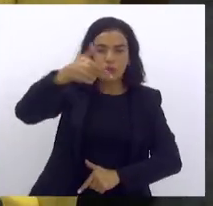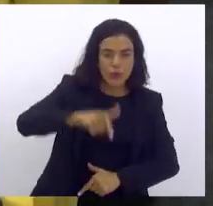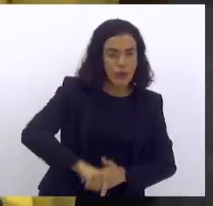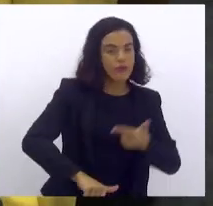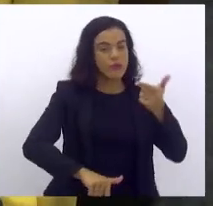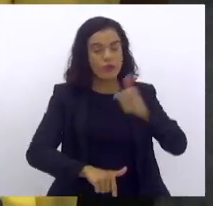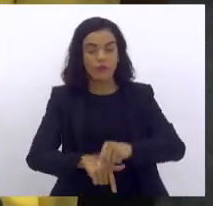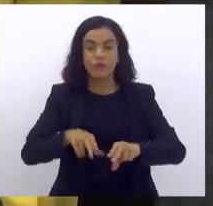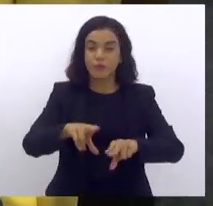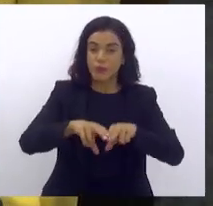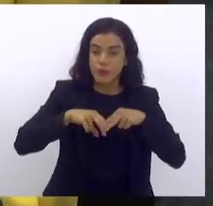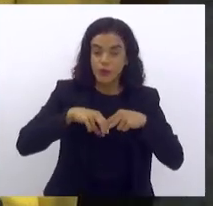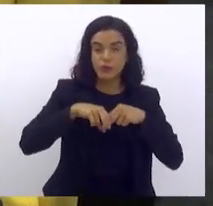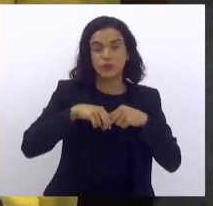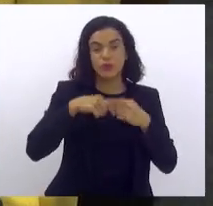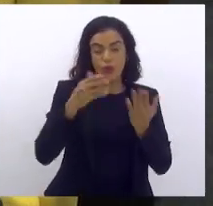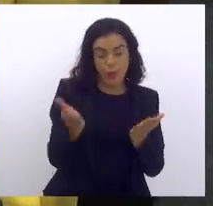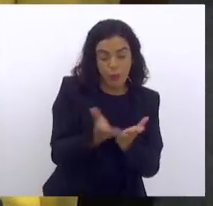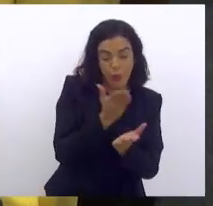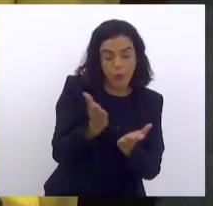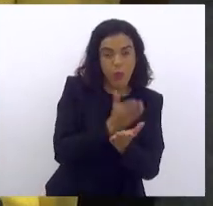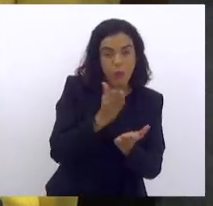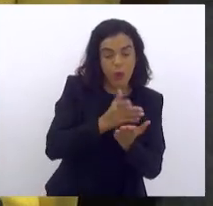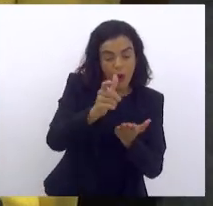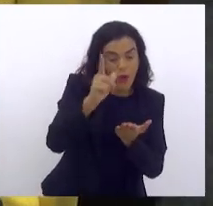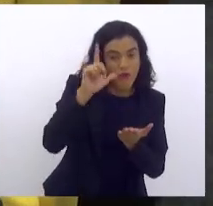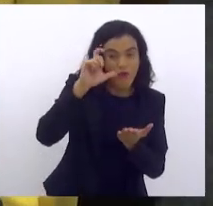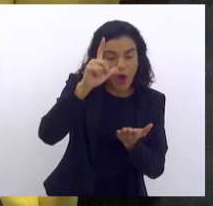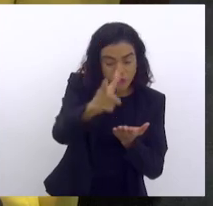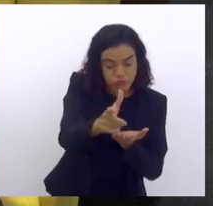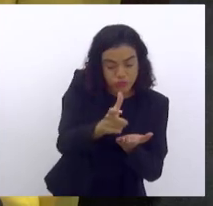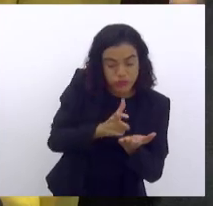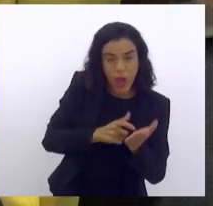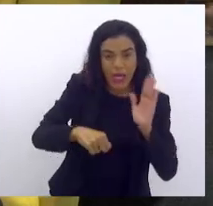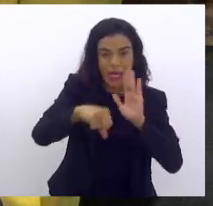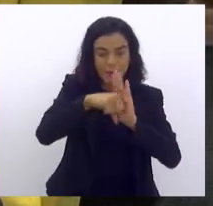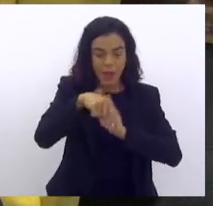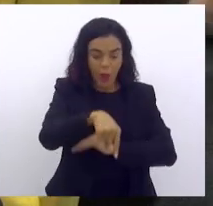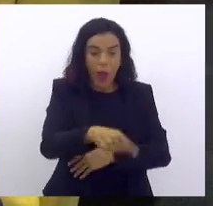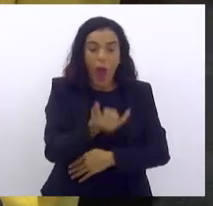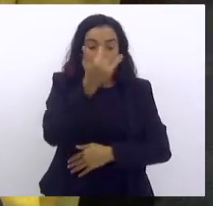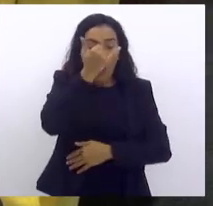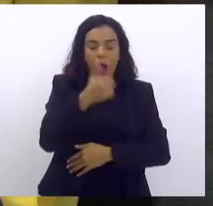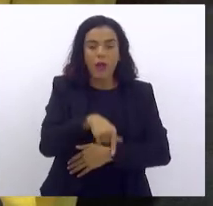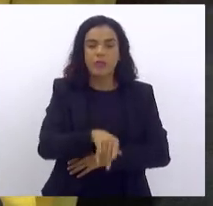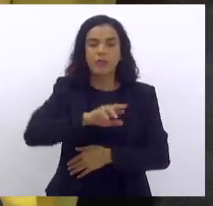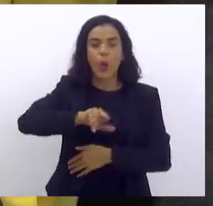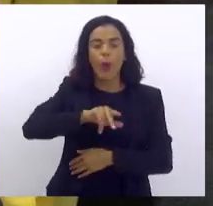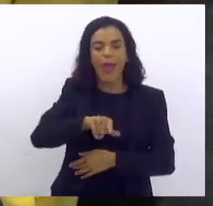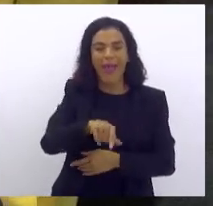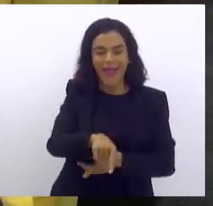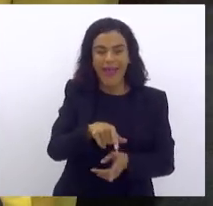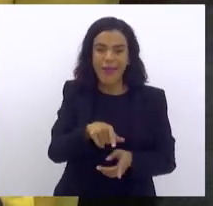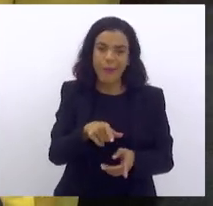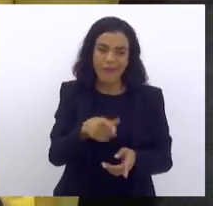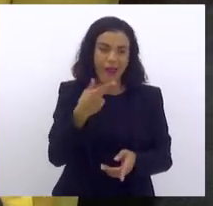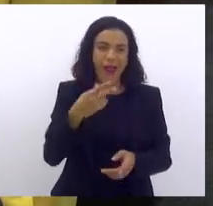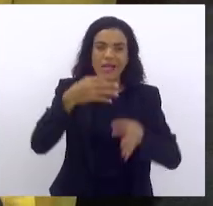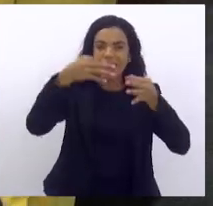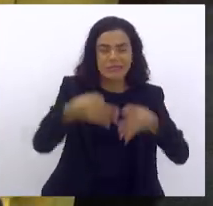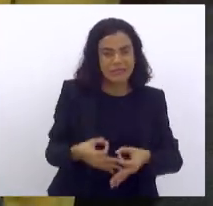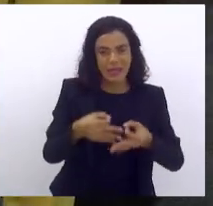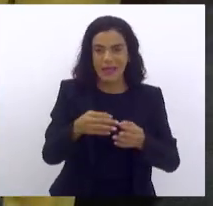Janeiro. Então, o reconhecimento fotográfico equivocado não é algo que você possa dizer